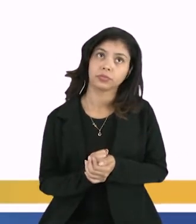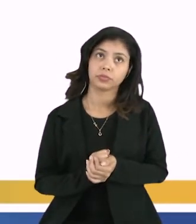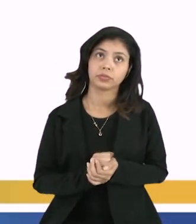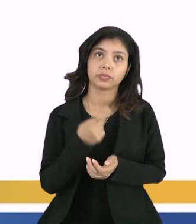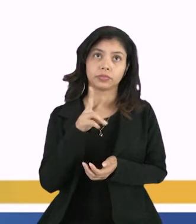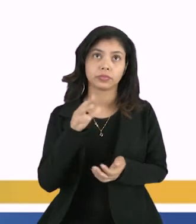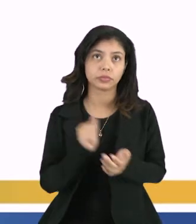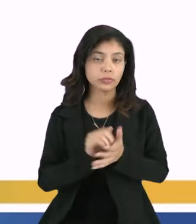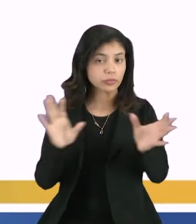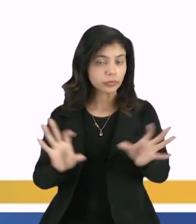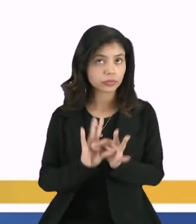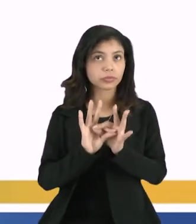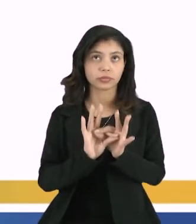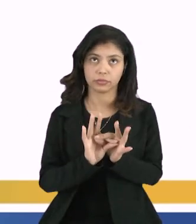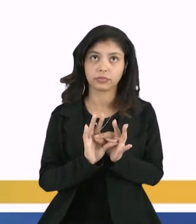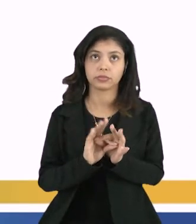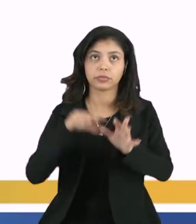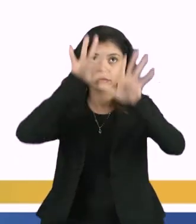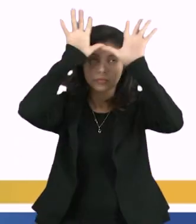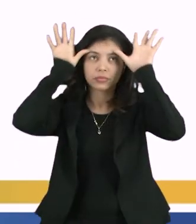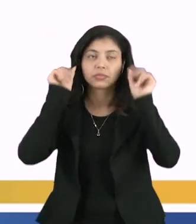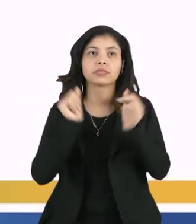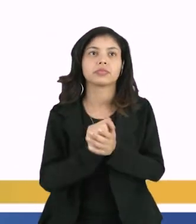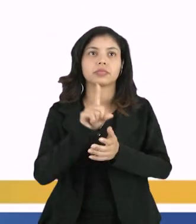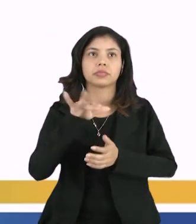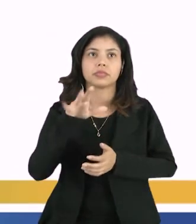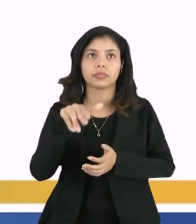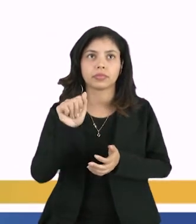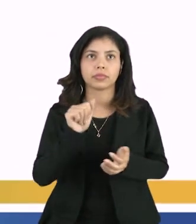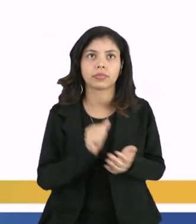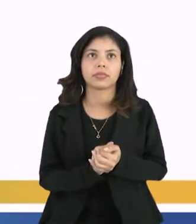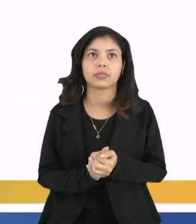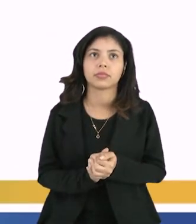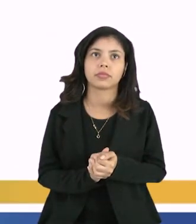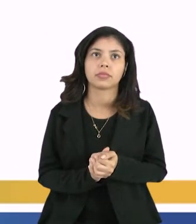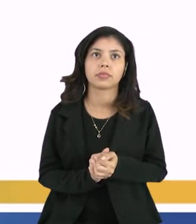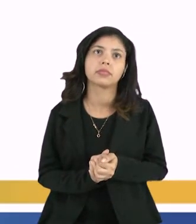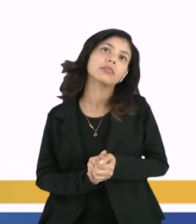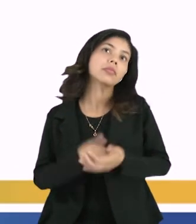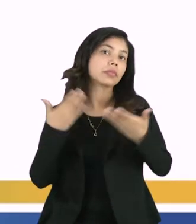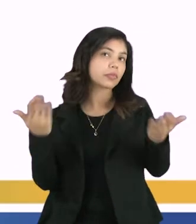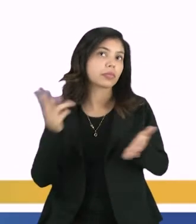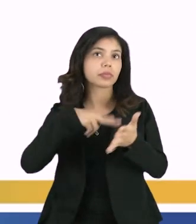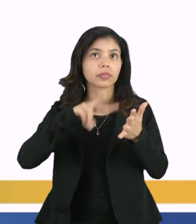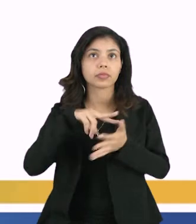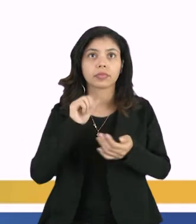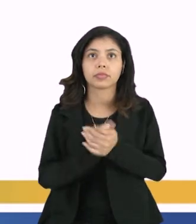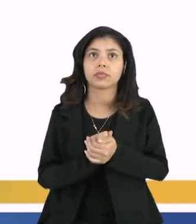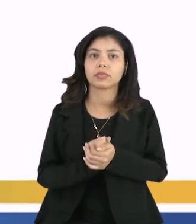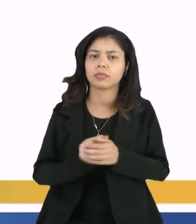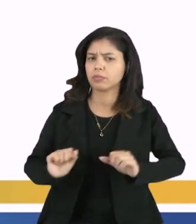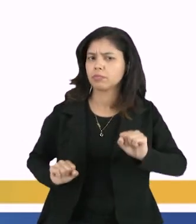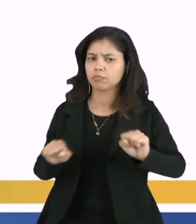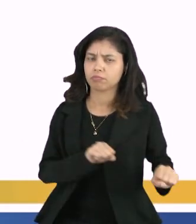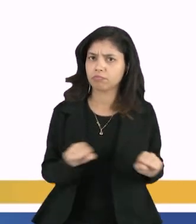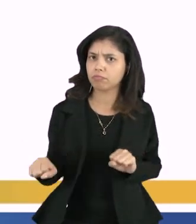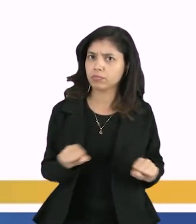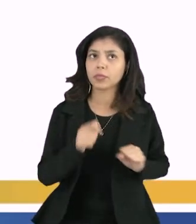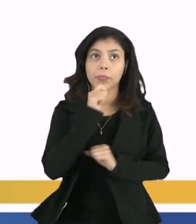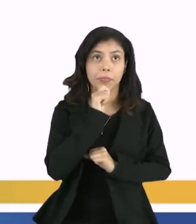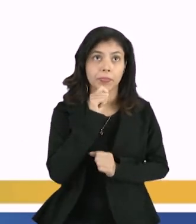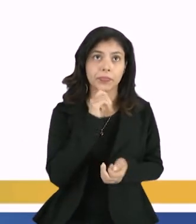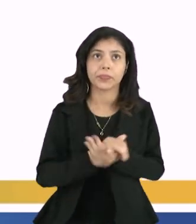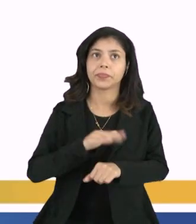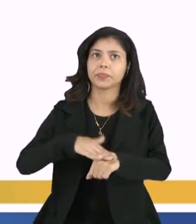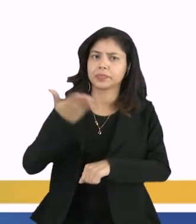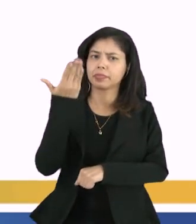da Liga das Quadrilhas Juninas do Acre, Aldecimado Santos Silva, embora as danças de quadrilhas existam